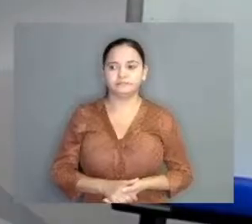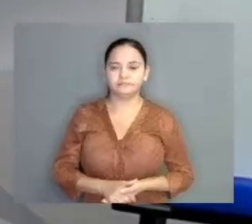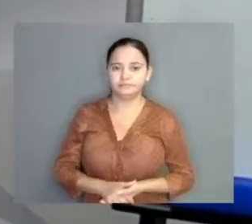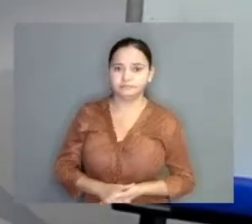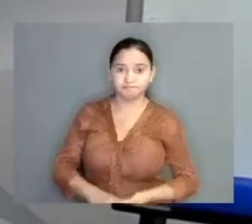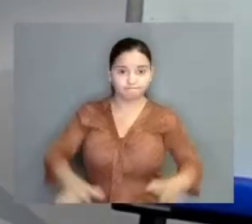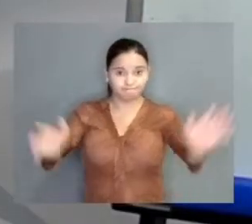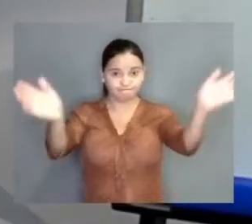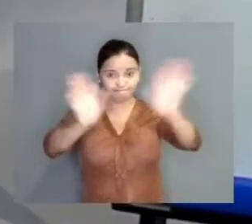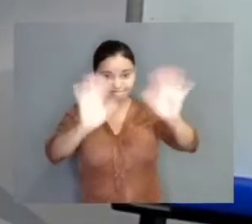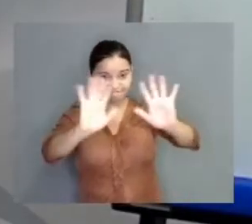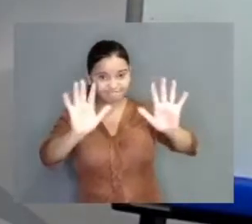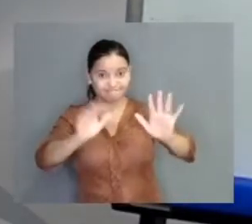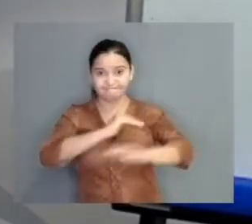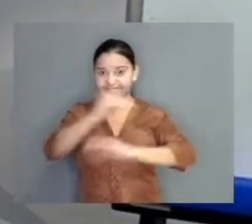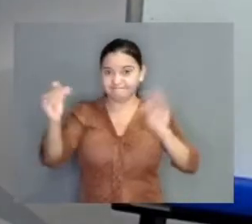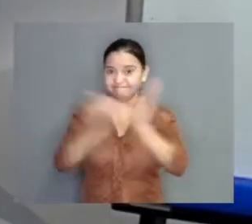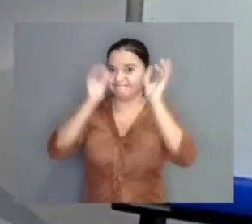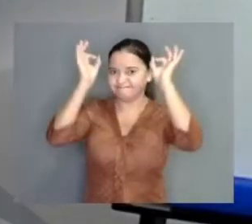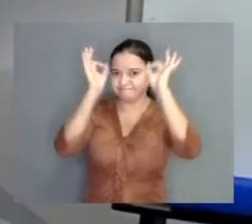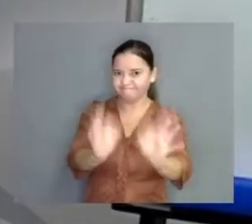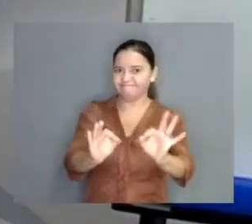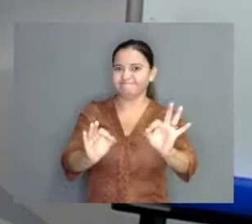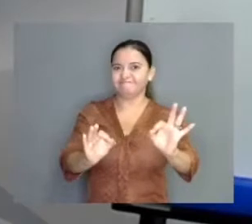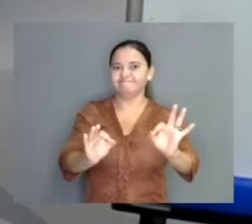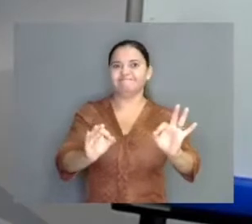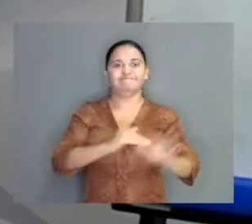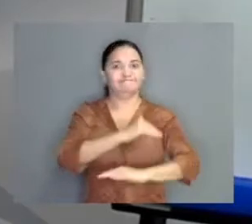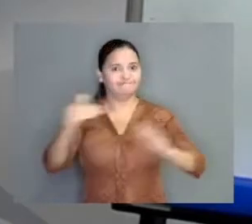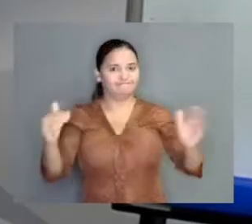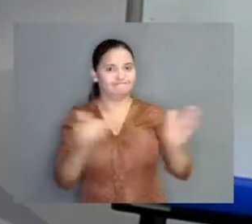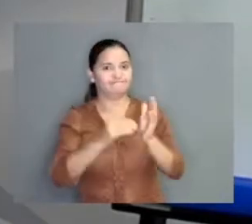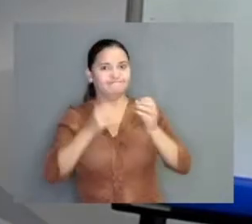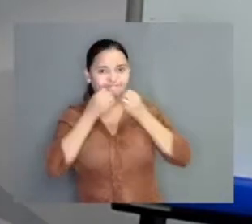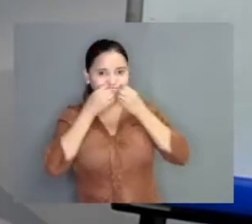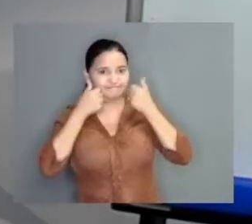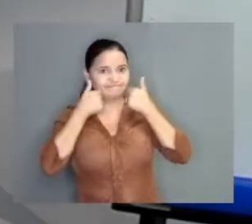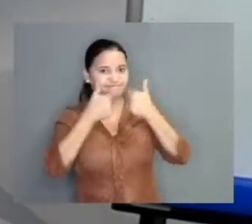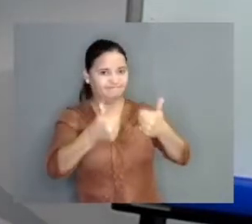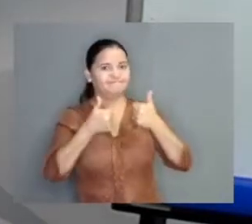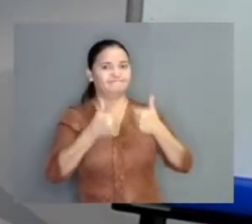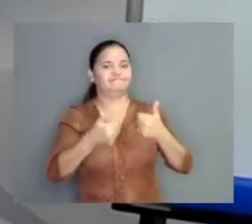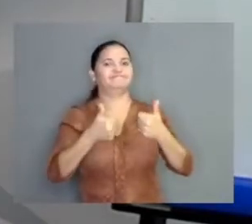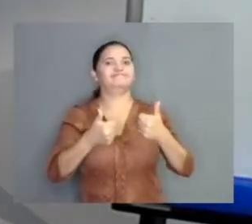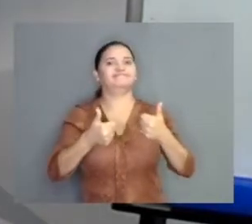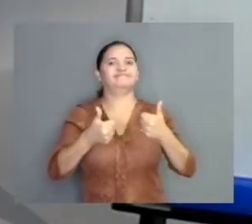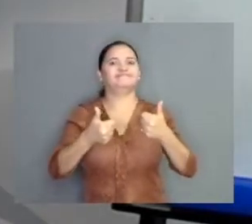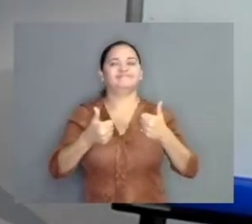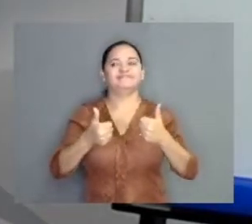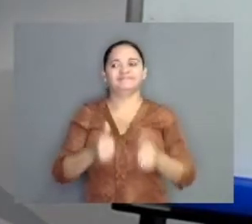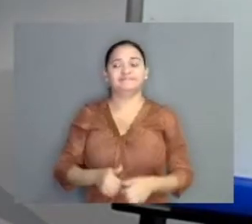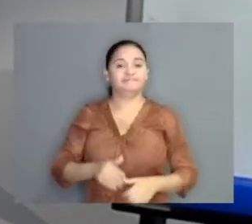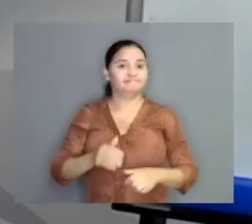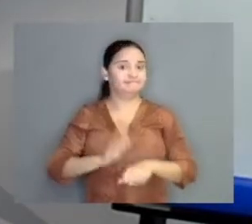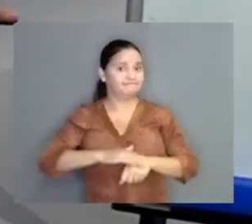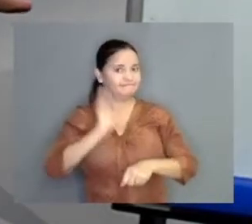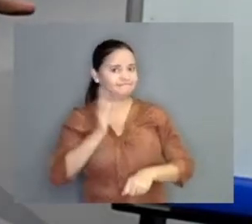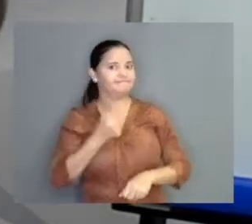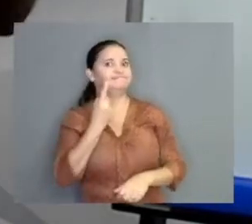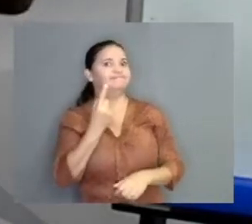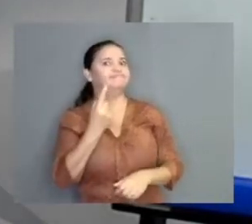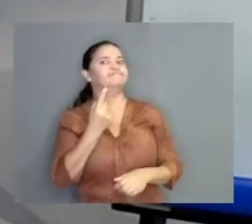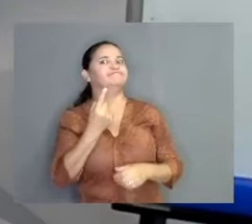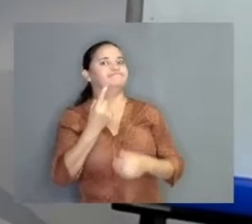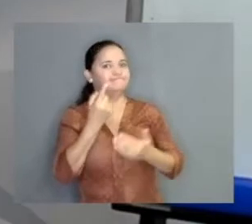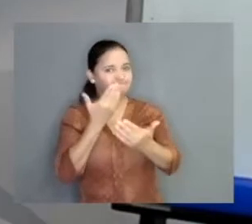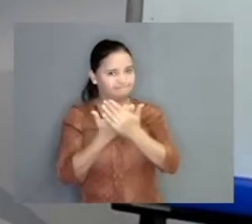E aí, pessoal, tudo certo? Como estão todos? Espero que esteja todo mundo bem para mais uma aula